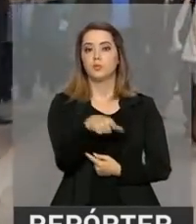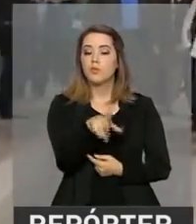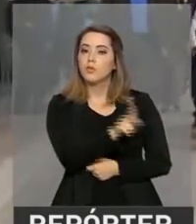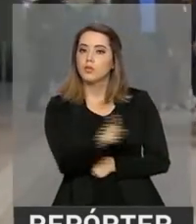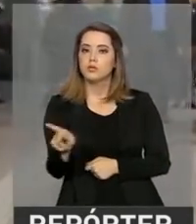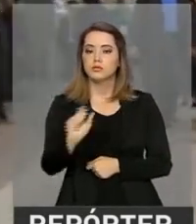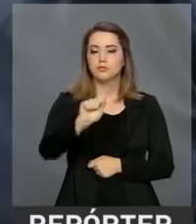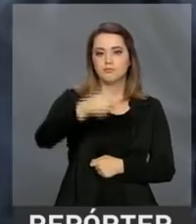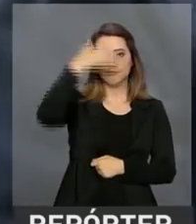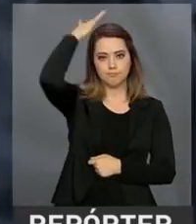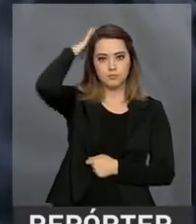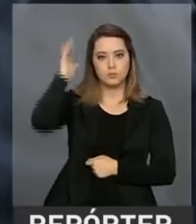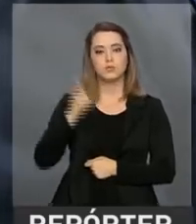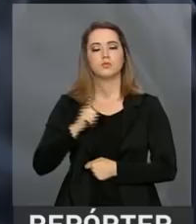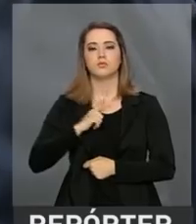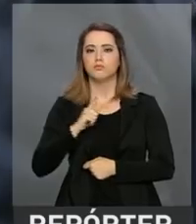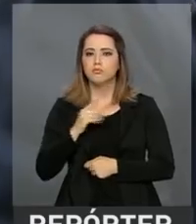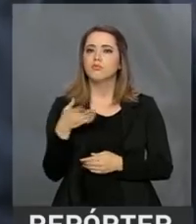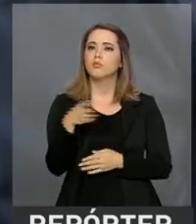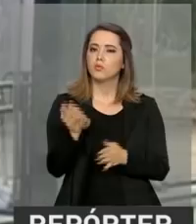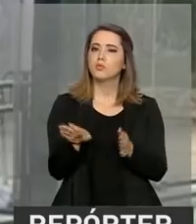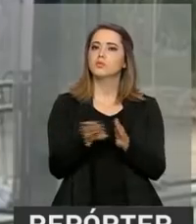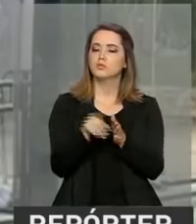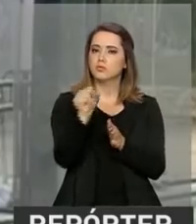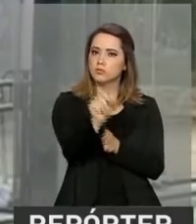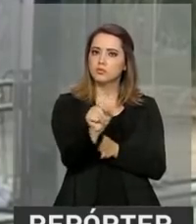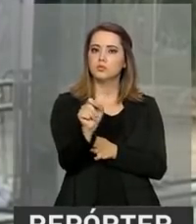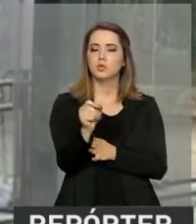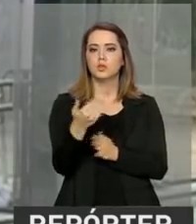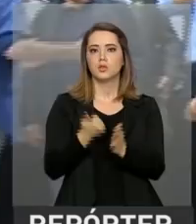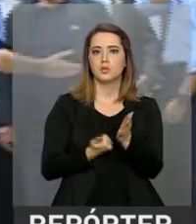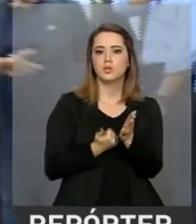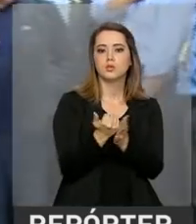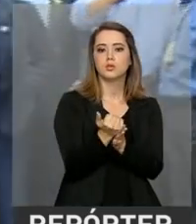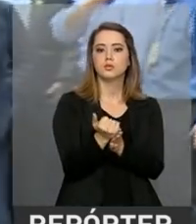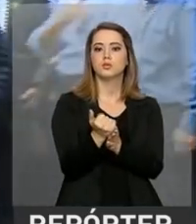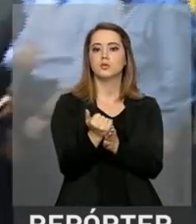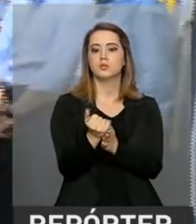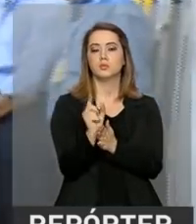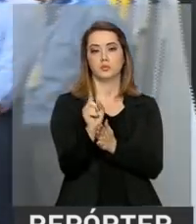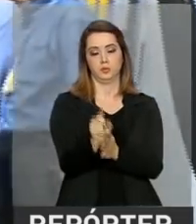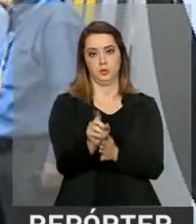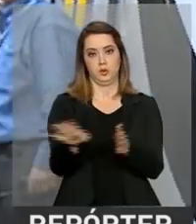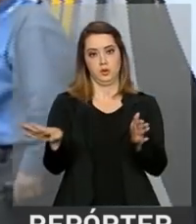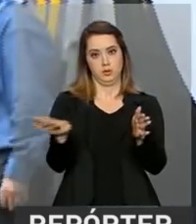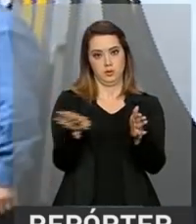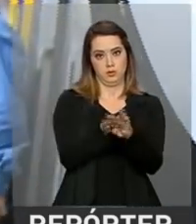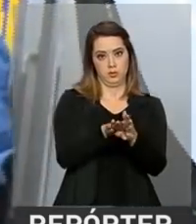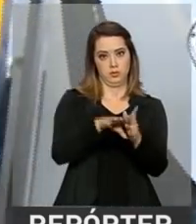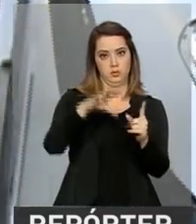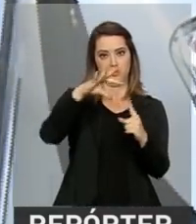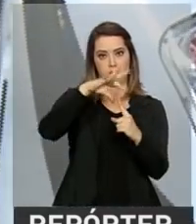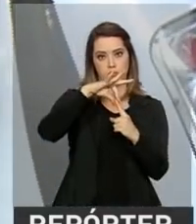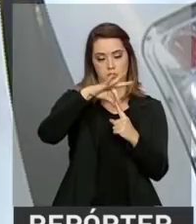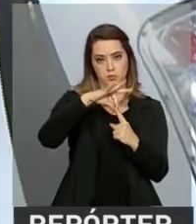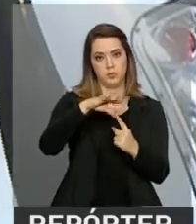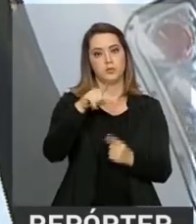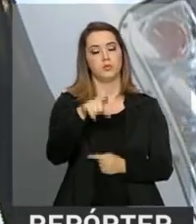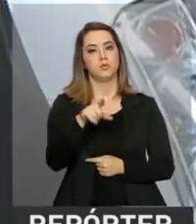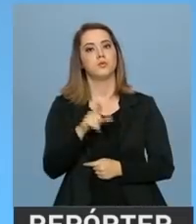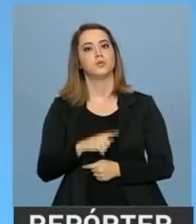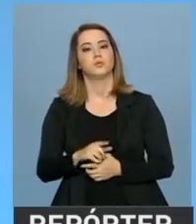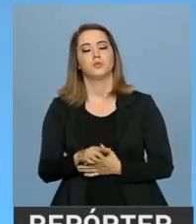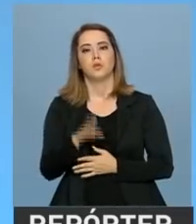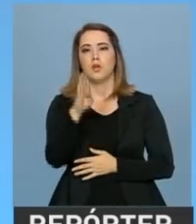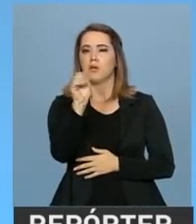exercício, Michel Temer, fez o percurso que sai da estação Nossa Senhora da Paz, em Ipanema, até a estação final, Jardim Oceânico, na